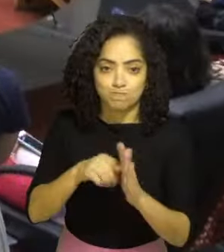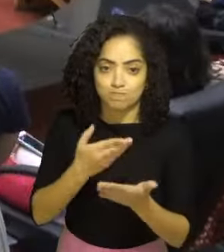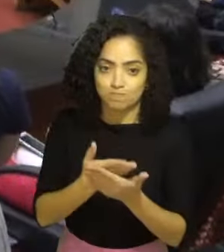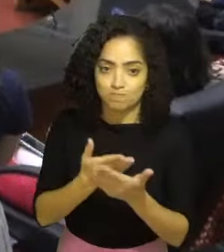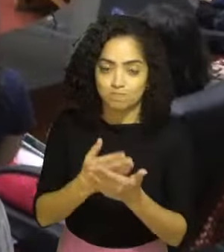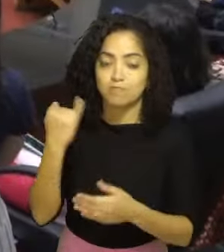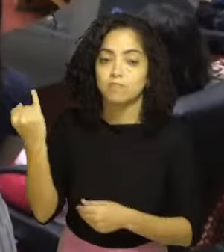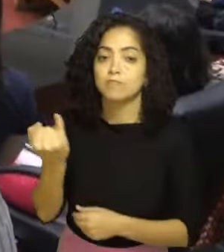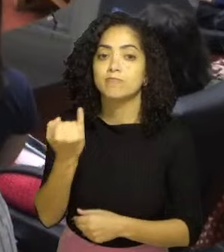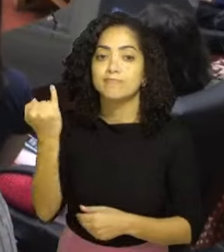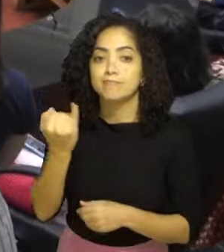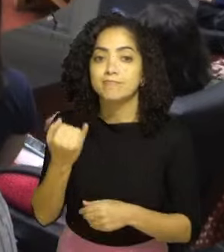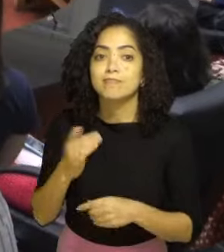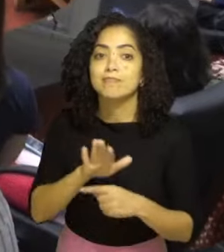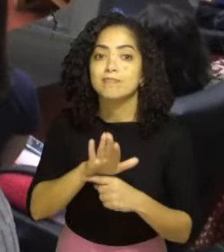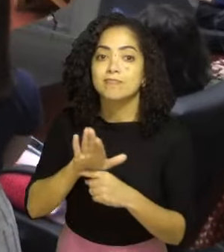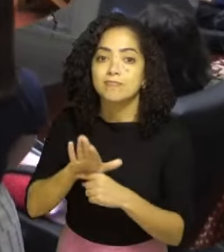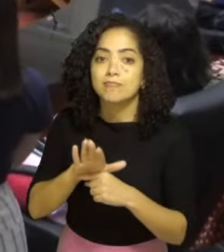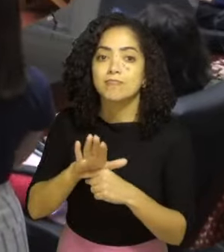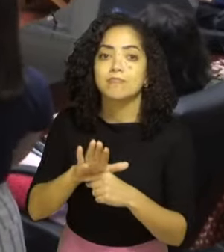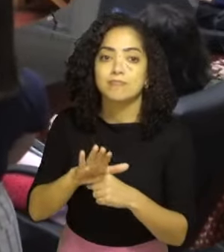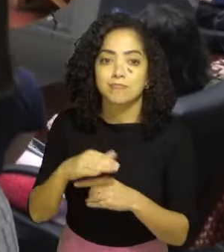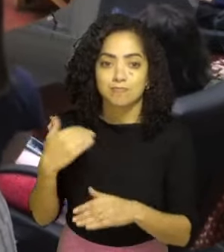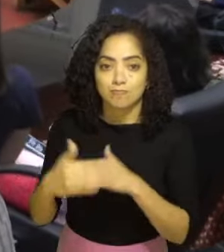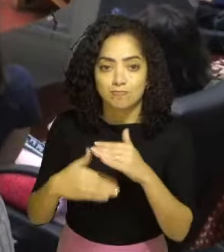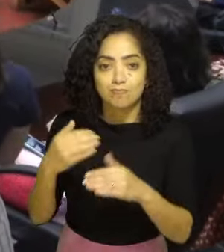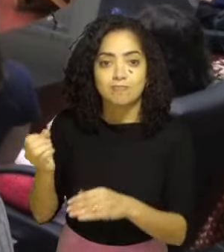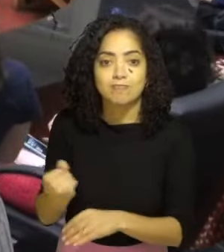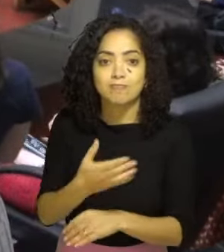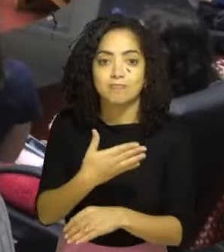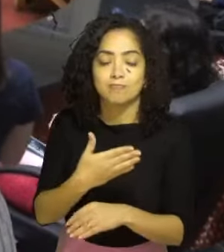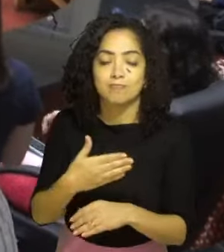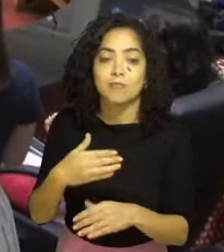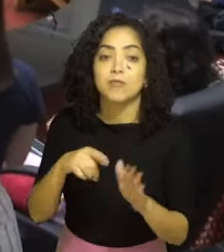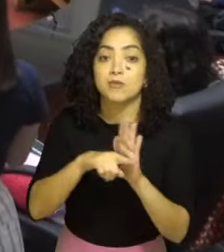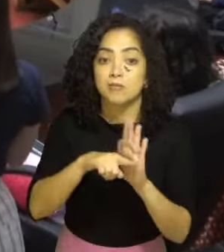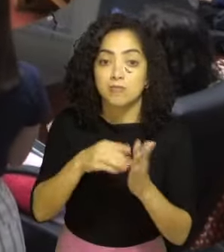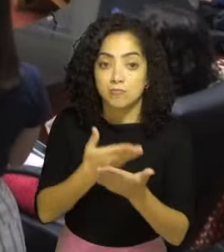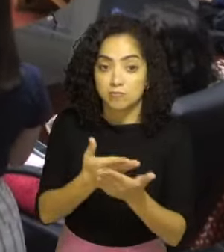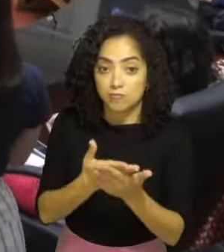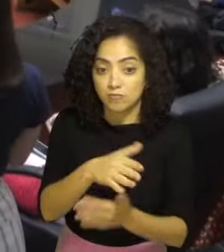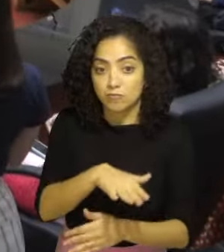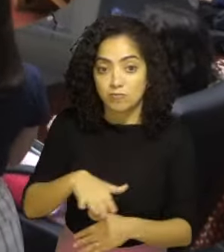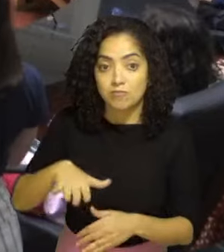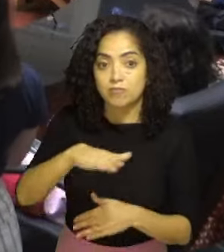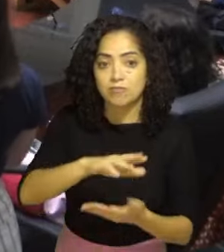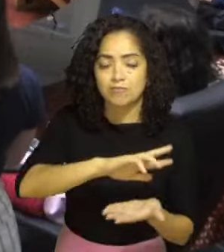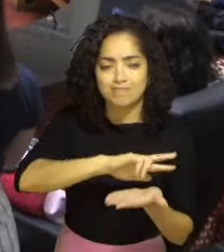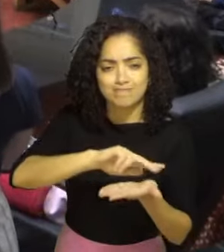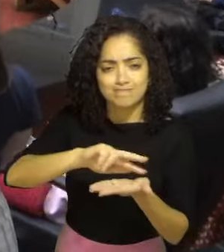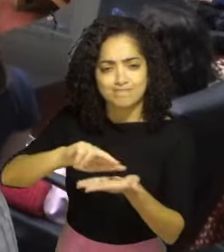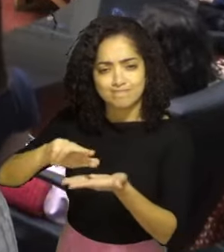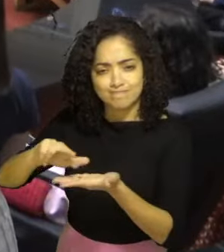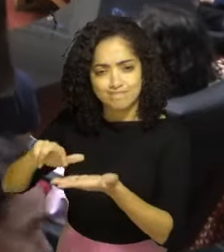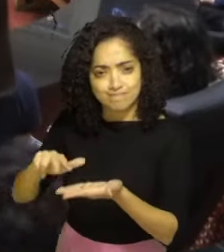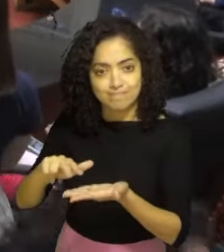importante contribuição à ciência e à inovação. São pesquisadoras que atuam em diferentes áreas